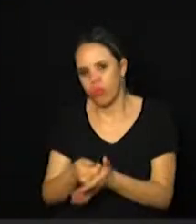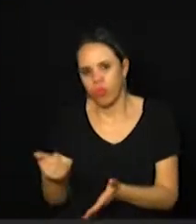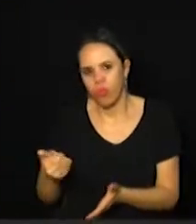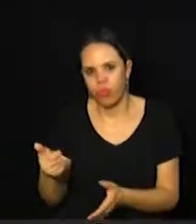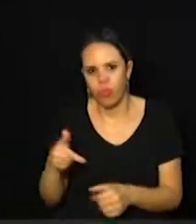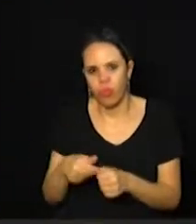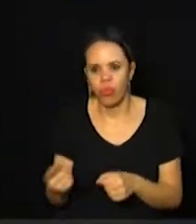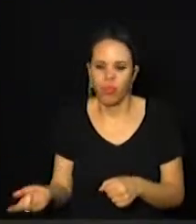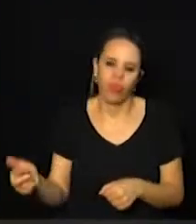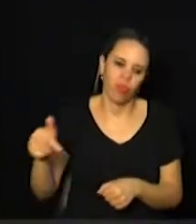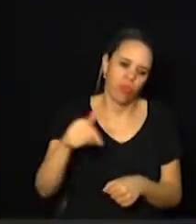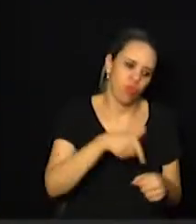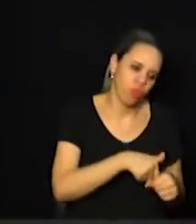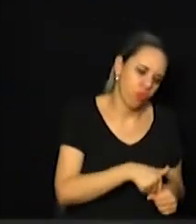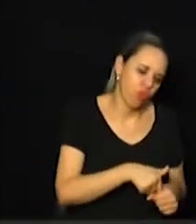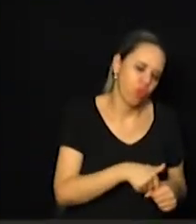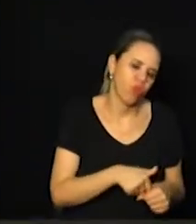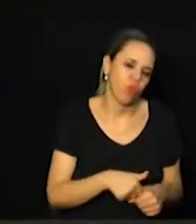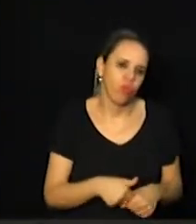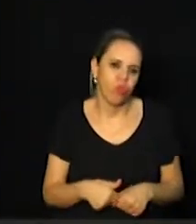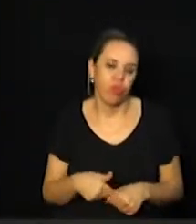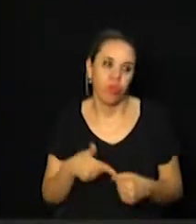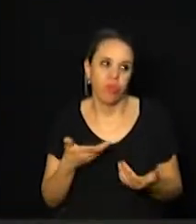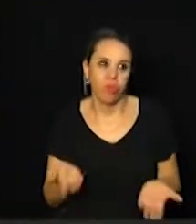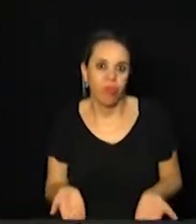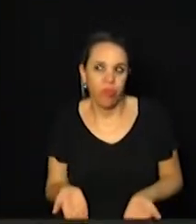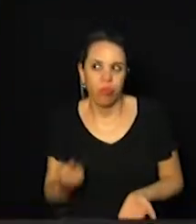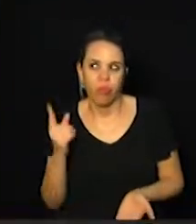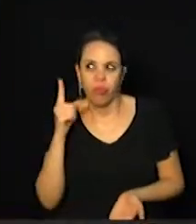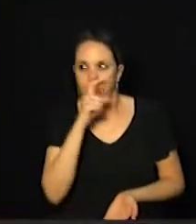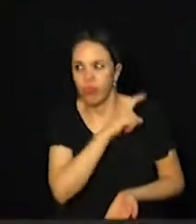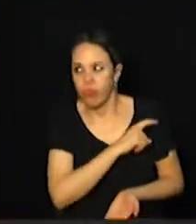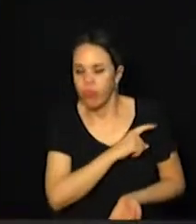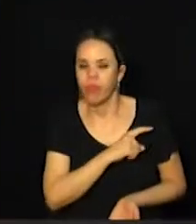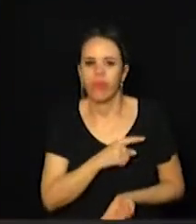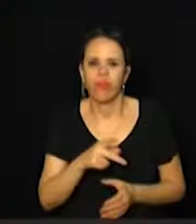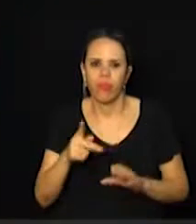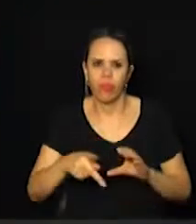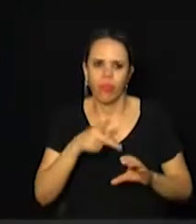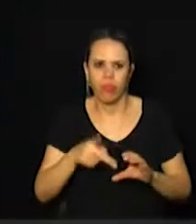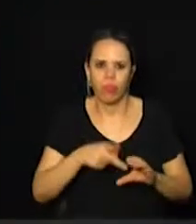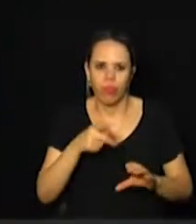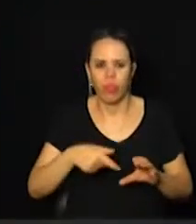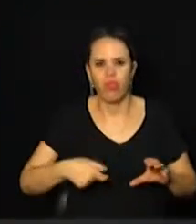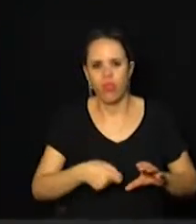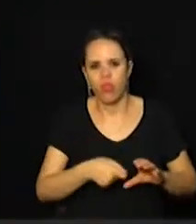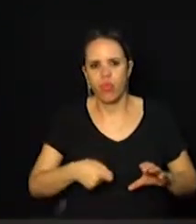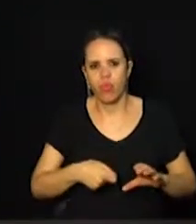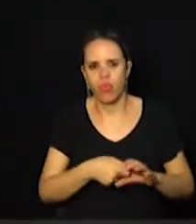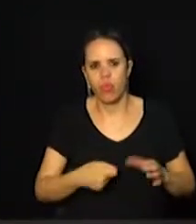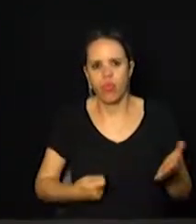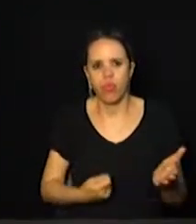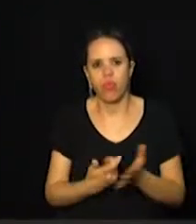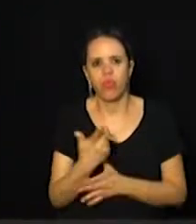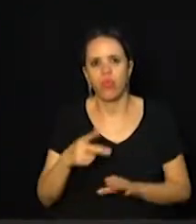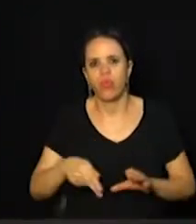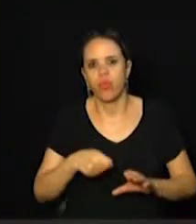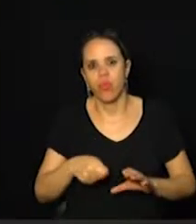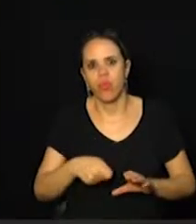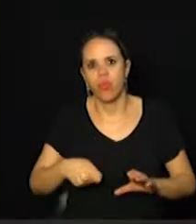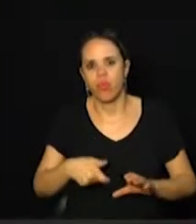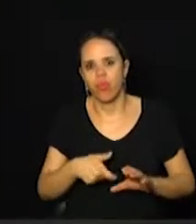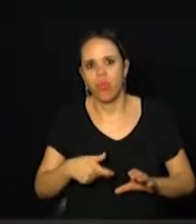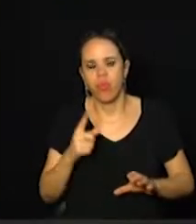primeiro combustível para poder voltar lá e abastecer então o nosso pneus precisava ser calibrado nós temos que comprar um calibrador